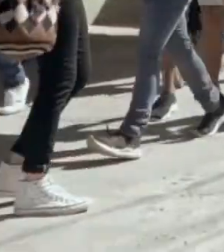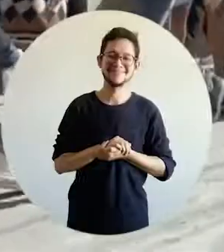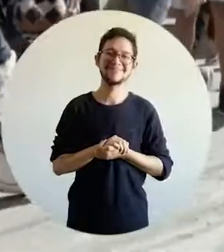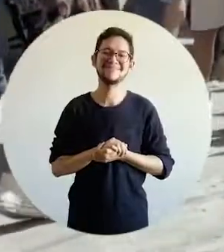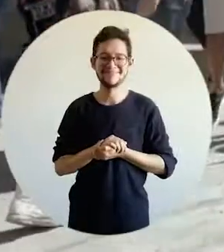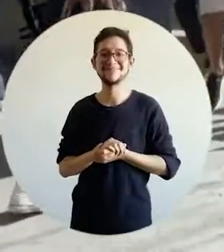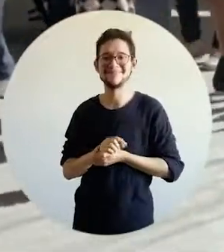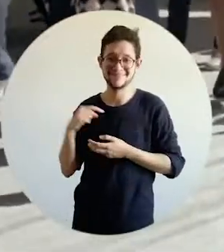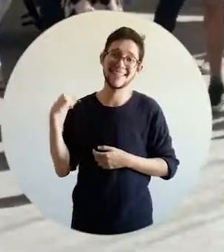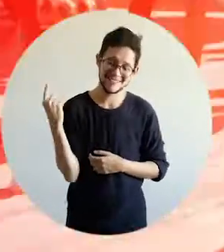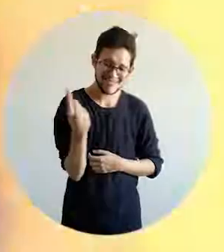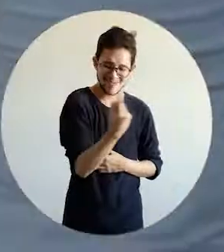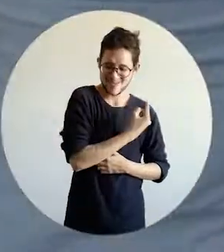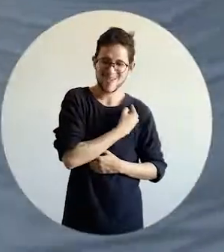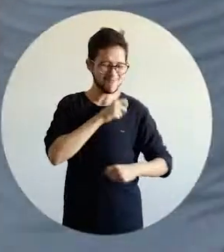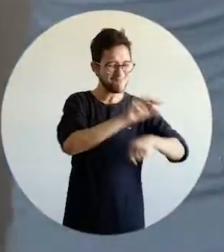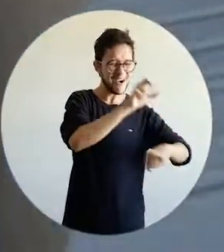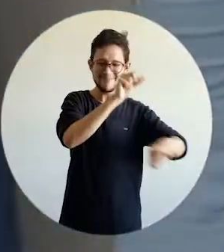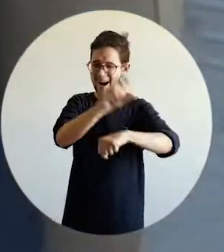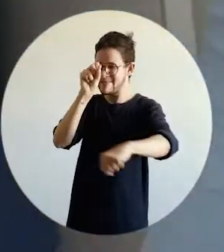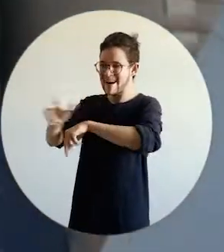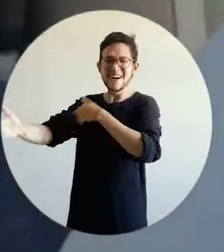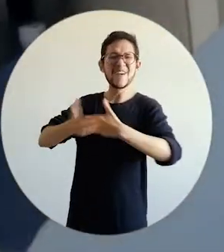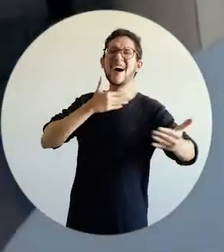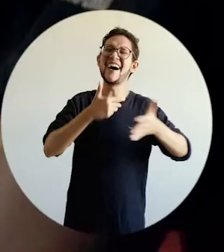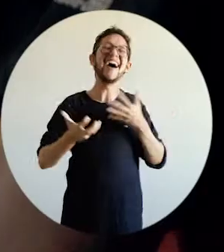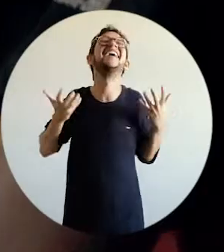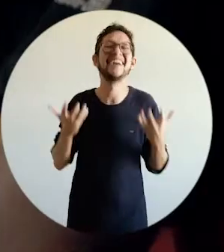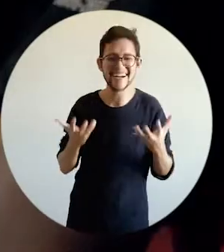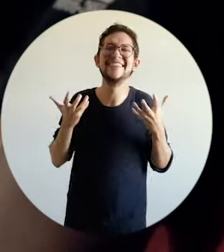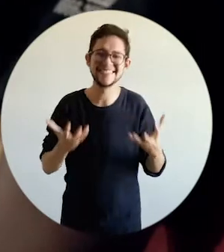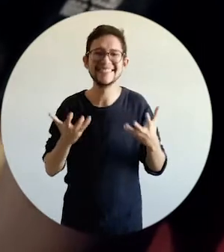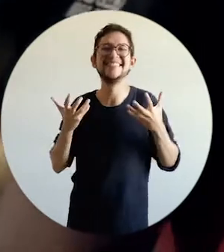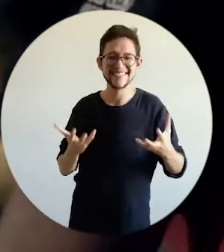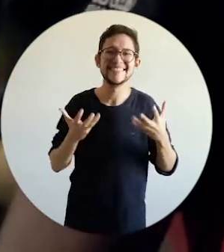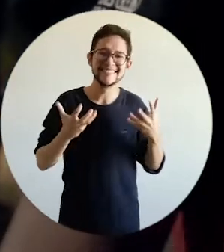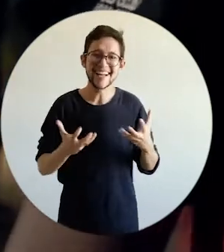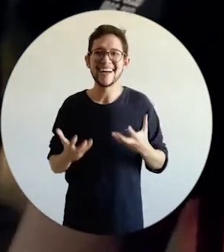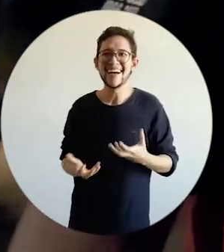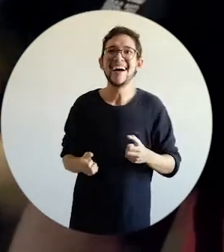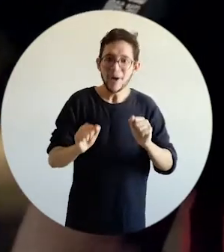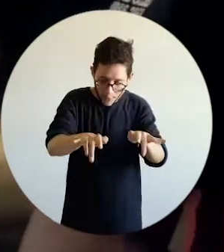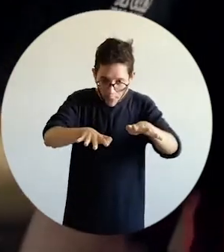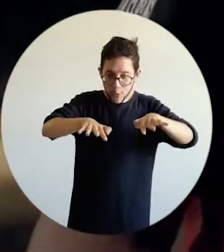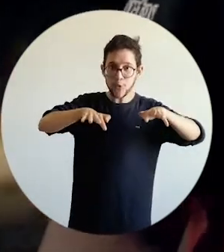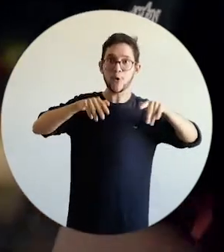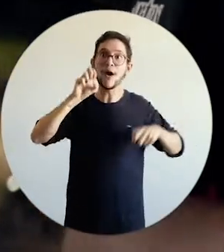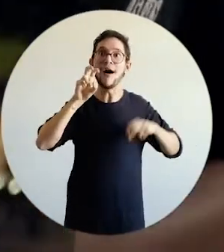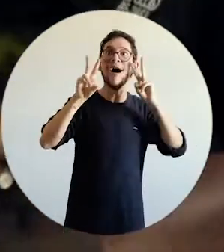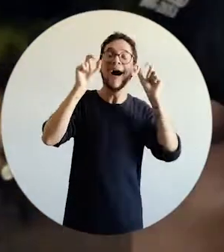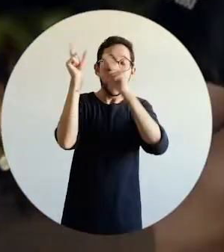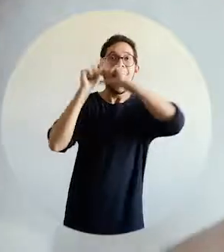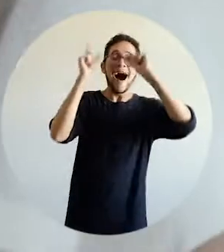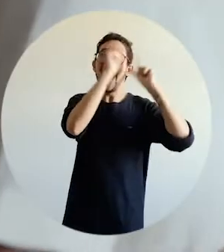e a gente vai chegar onde a gente quiser pode da cidade a Estrela